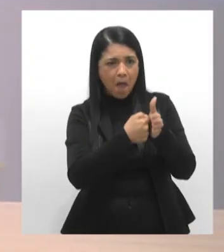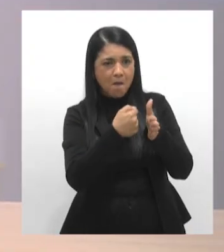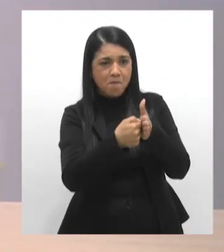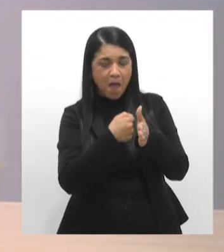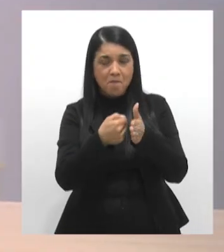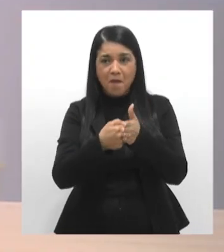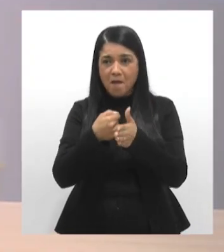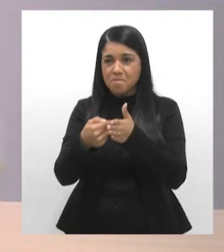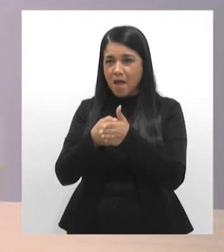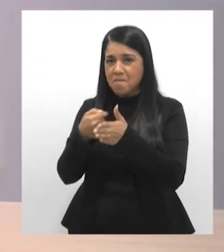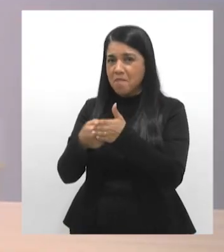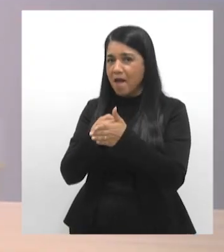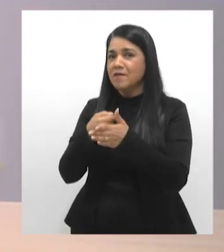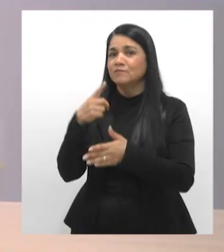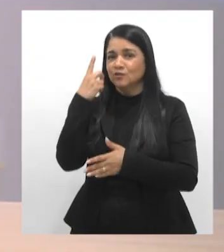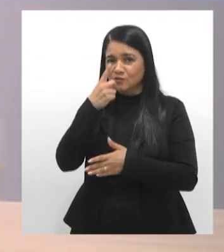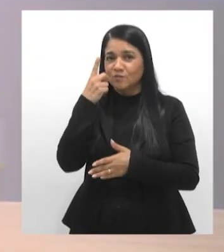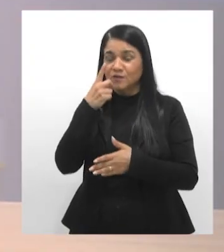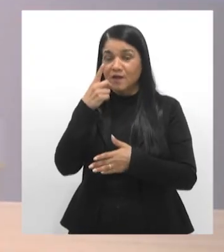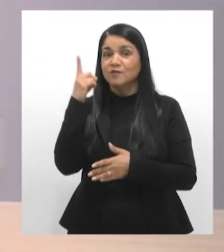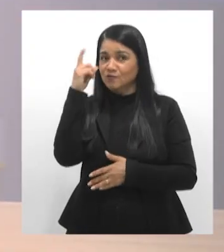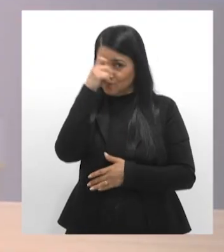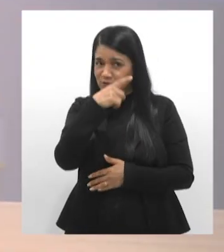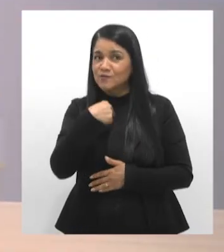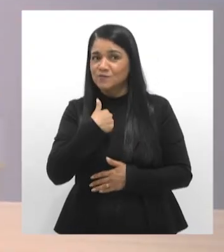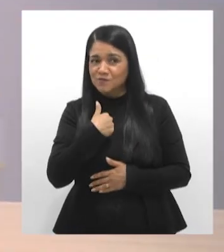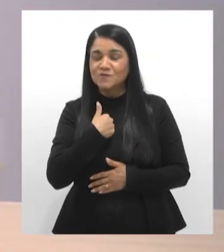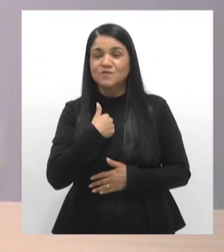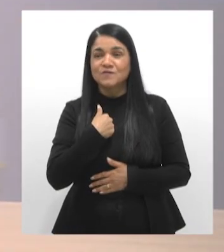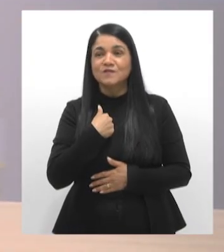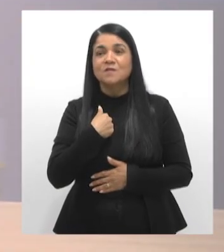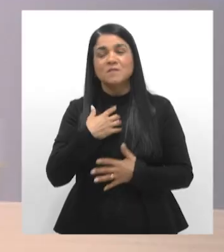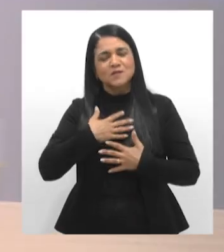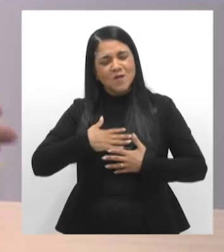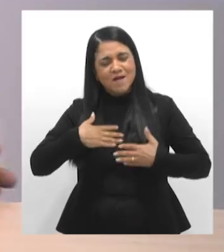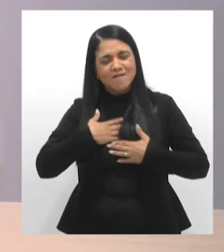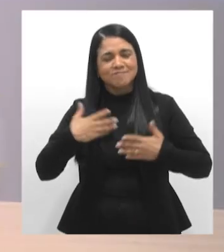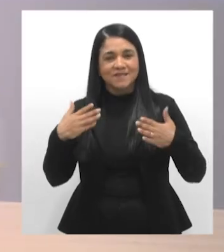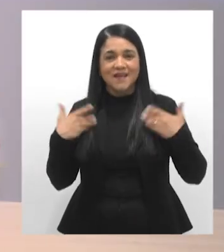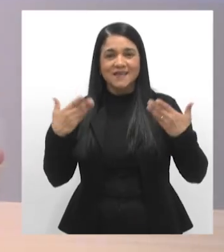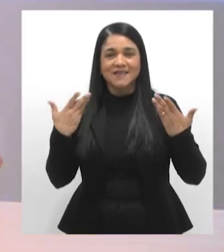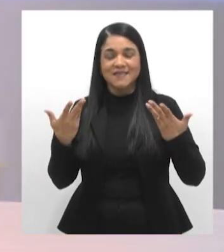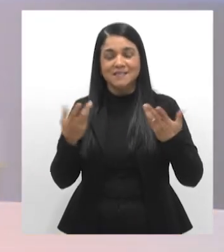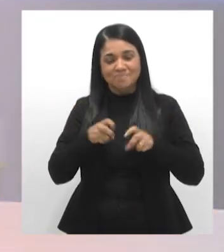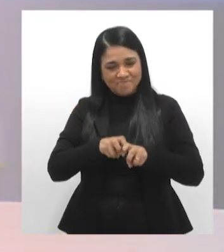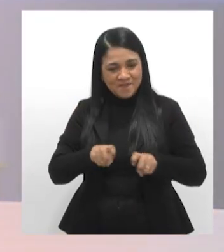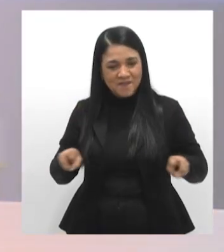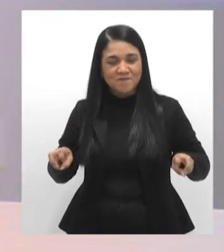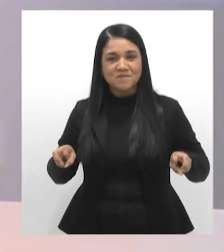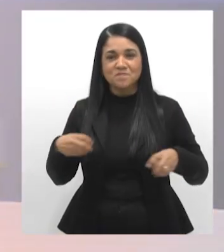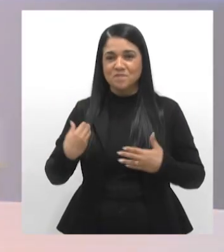né, mas eu tenho a grata alegria de estar compartilhando, nesse momento, a mesa